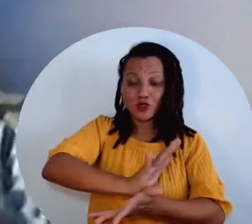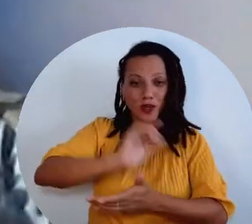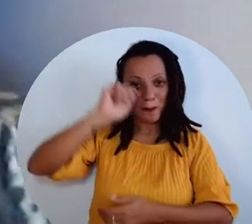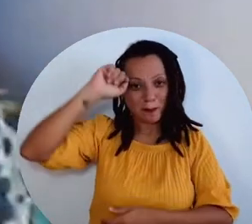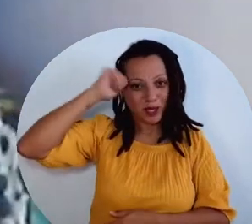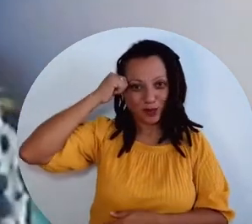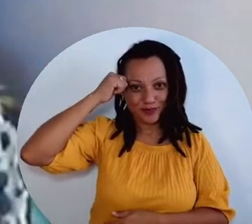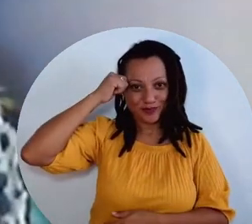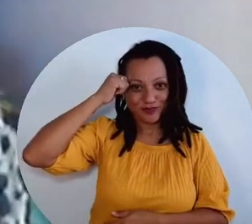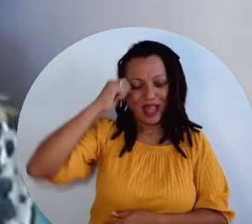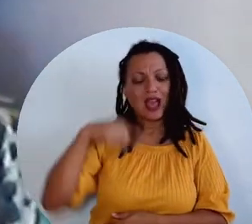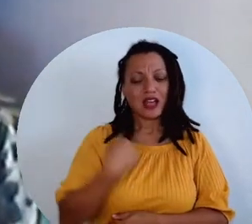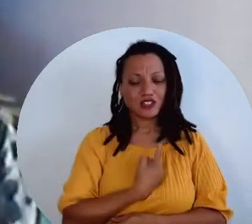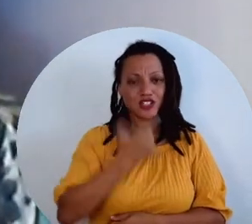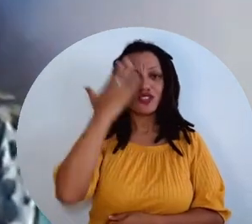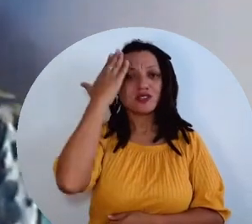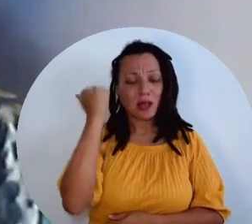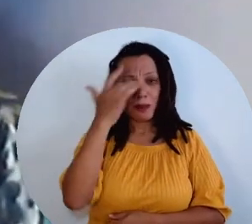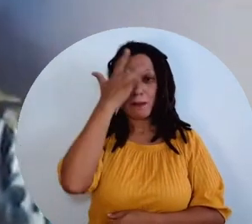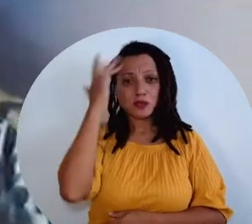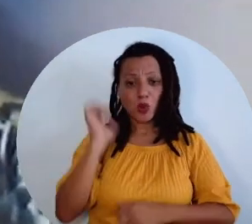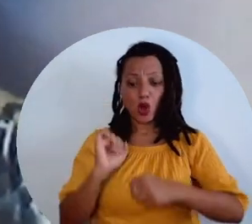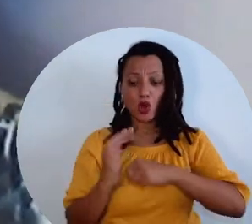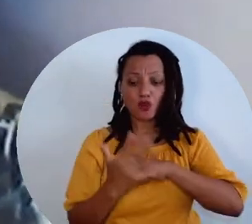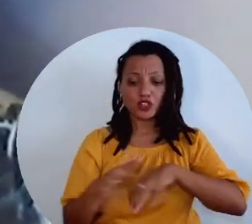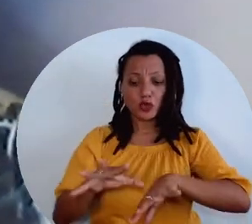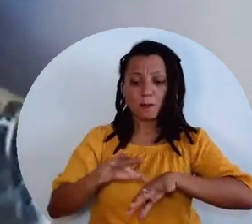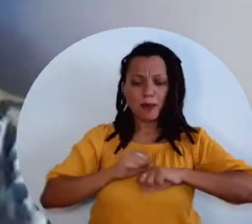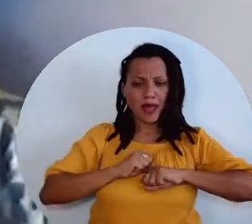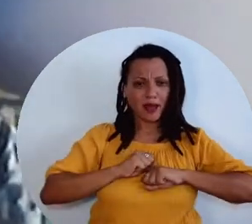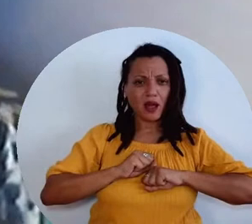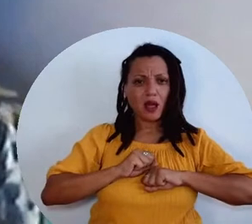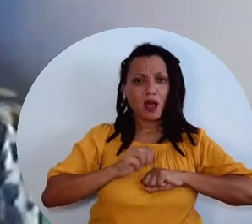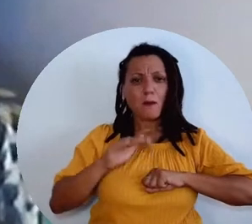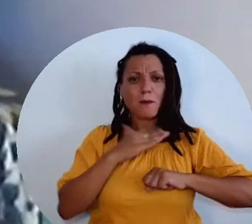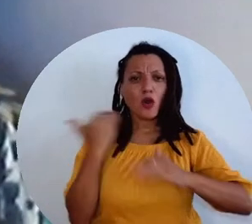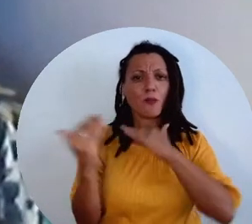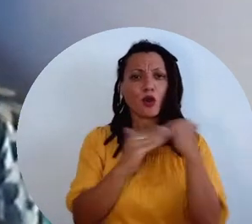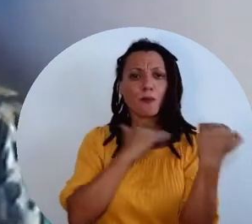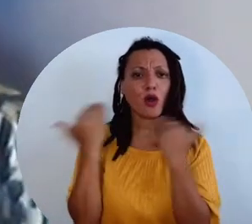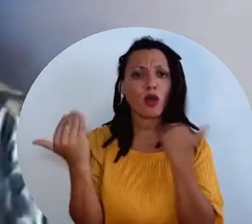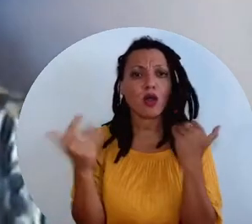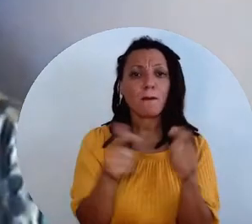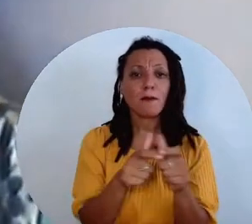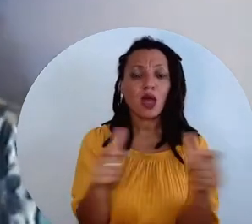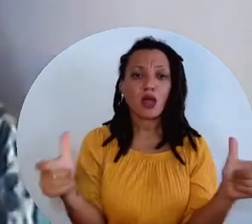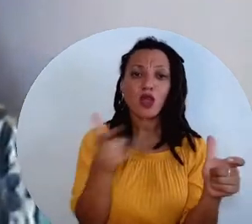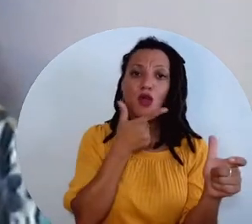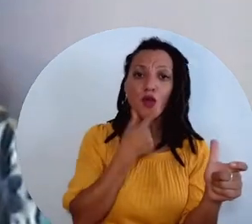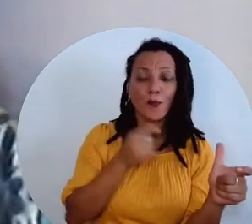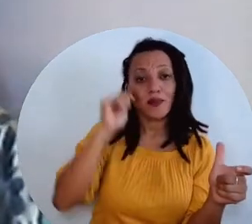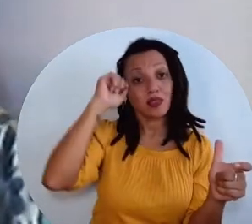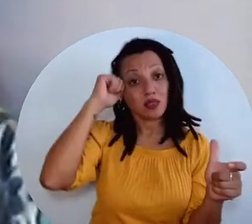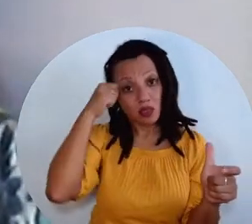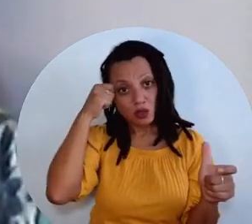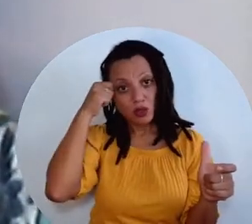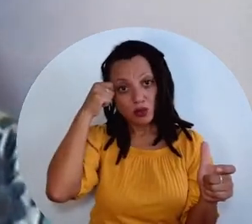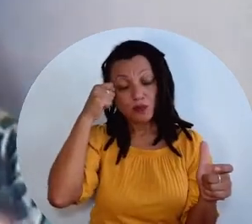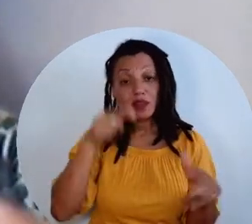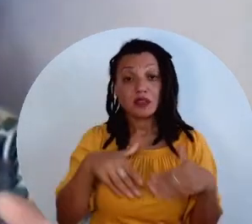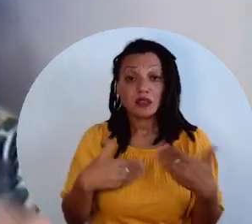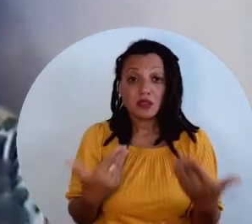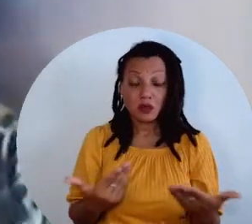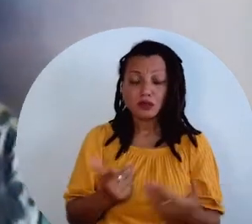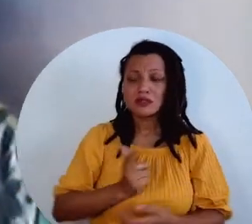Né? A gente sabe que hoje quem mais morre de Covid são homens negros, né? Então, é uma